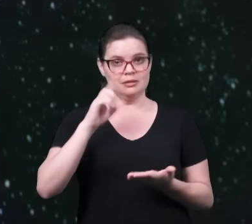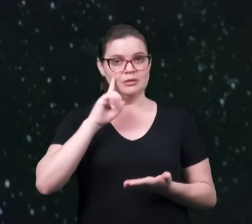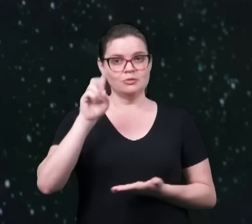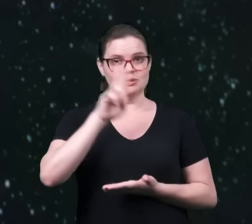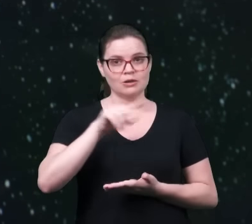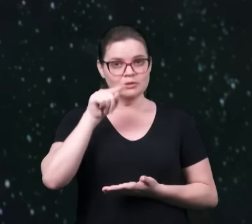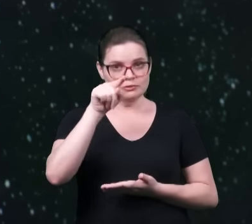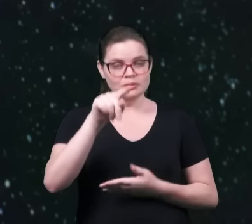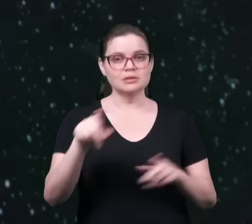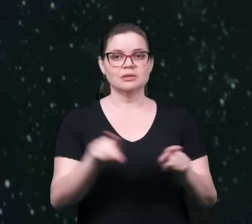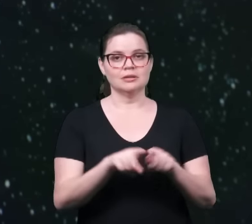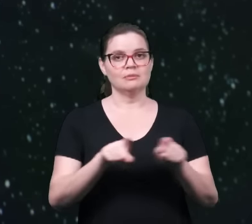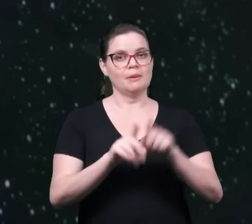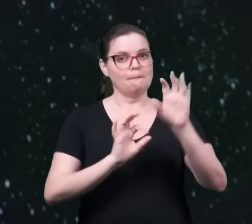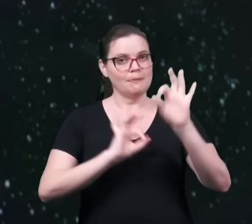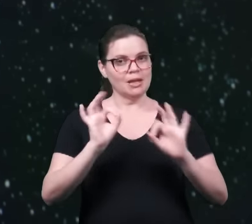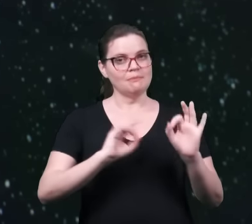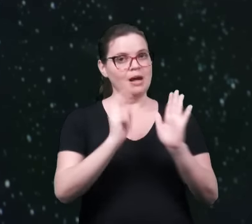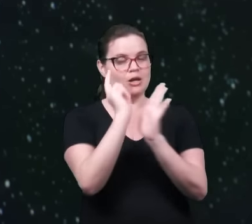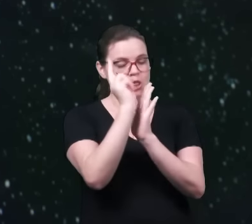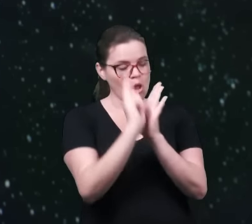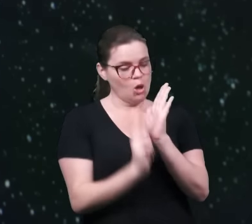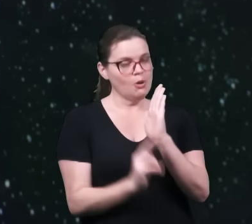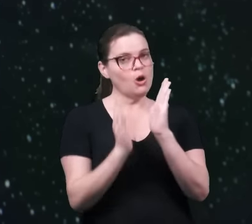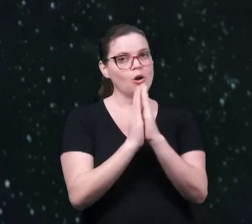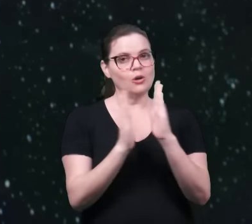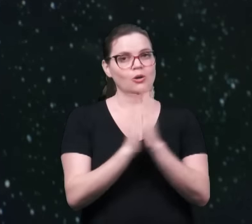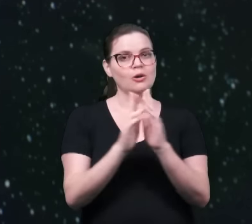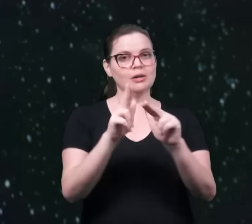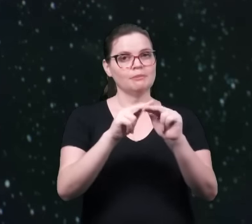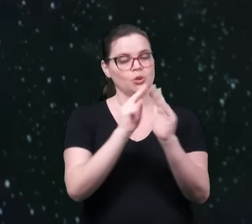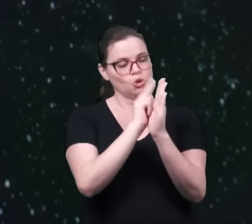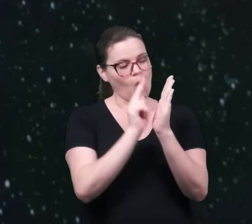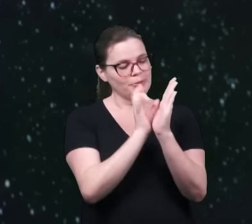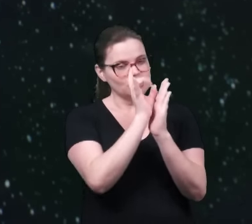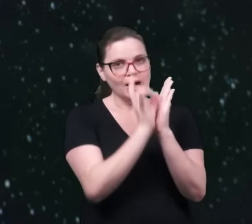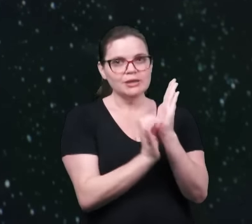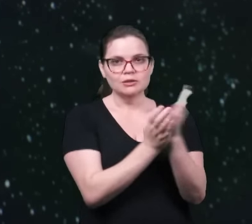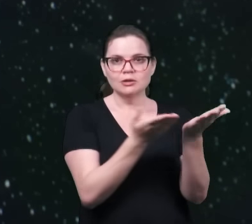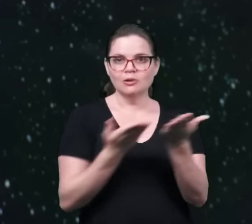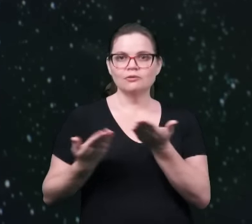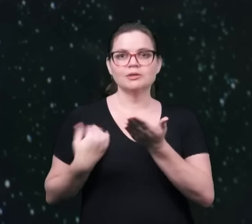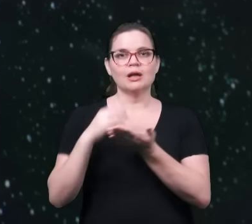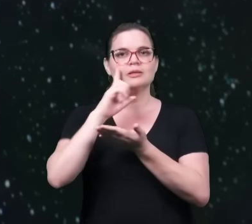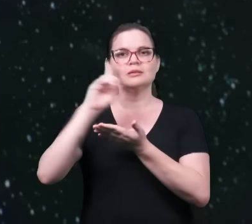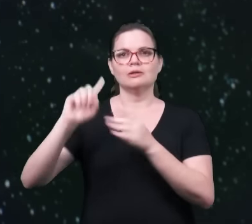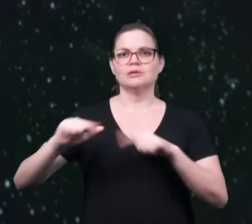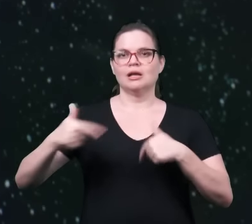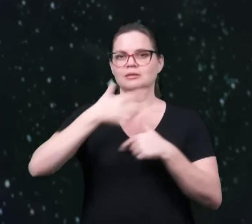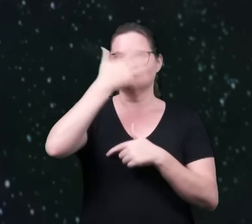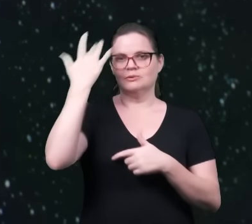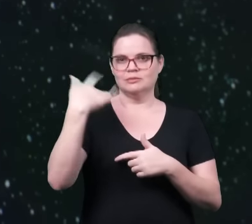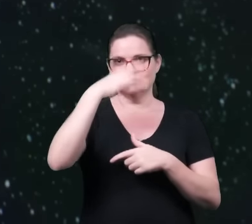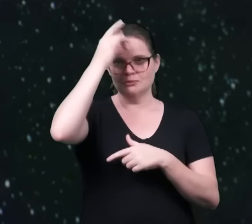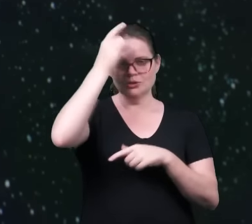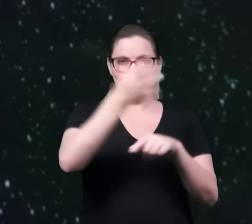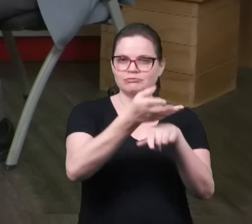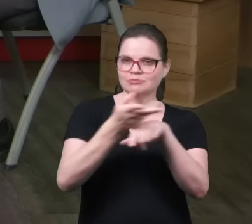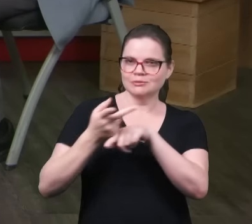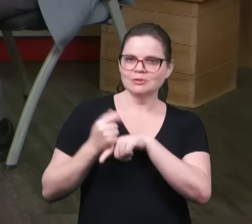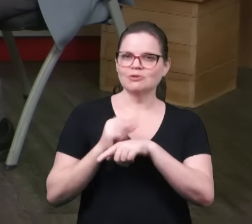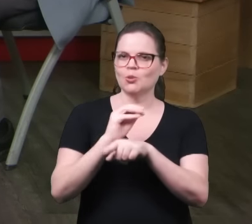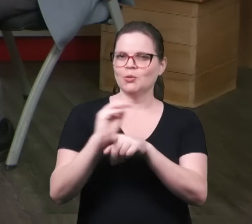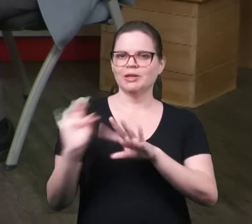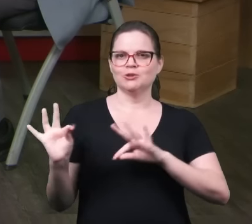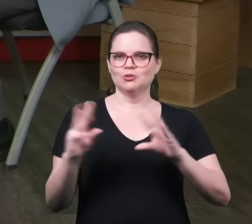instrumento. Prepare a sua listinha, ore pelos seus convidados e deixa que quem faz a obra é o Senhor. Aí Ele cuida do resto.